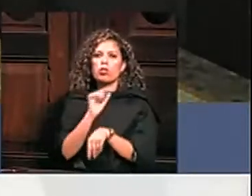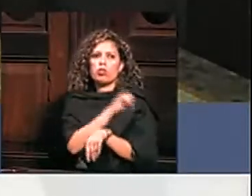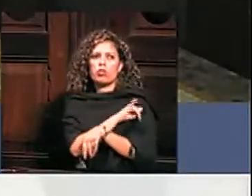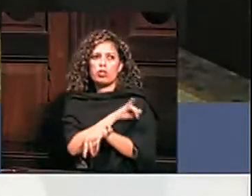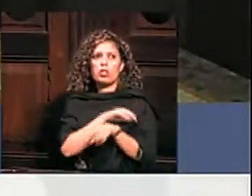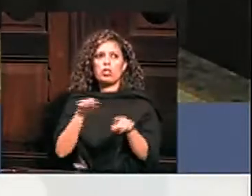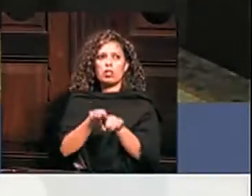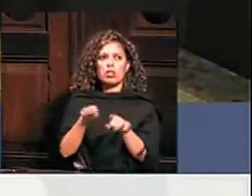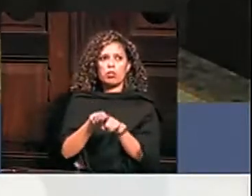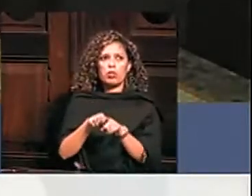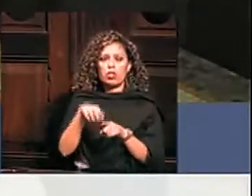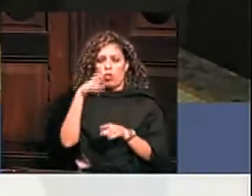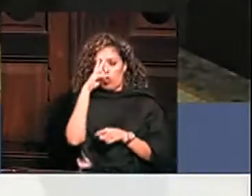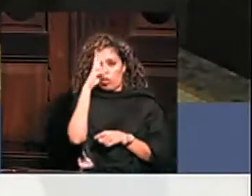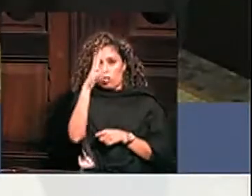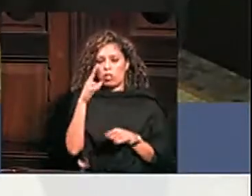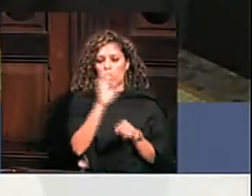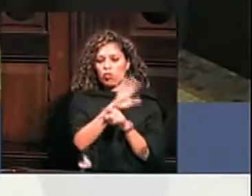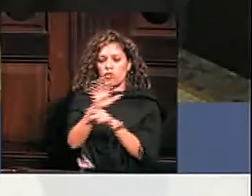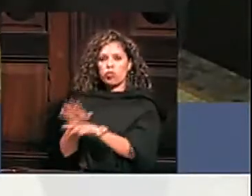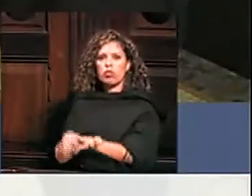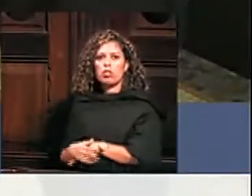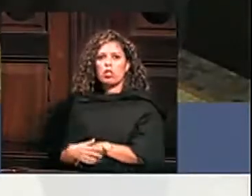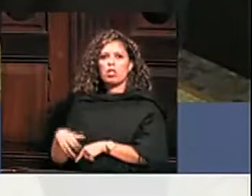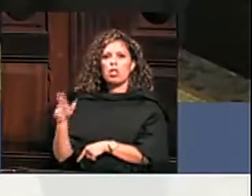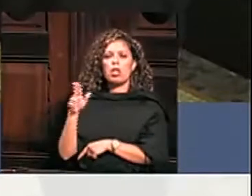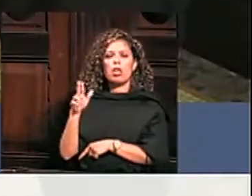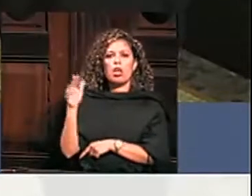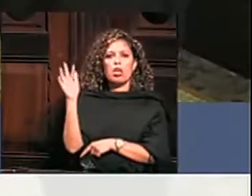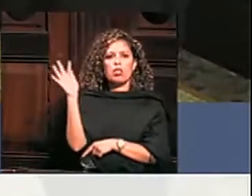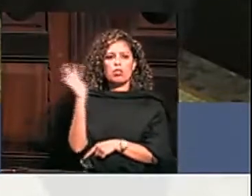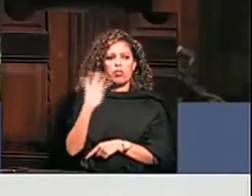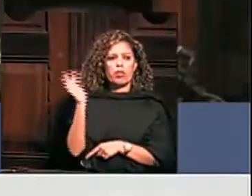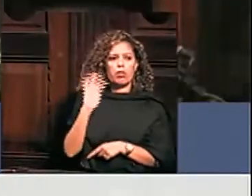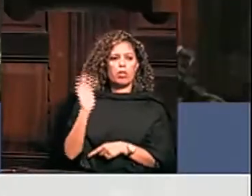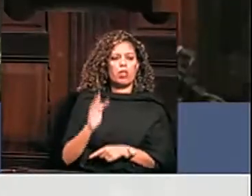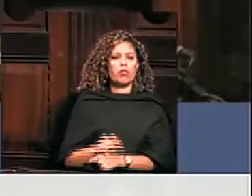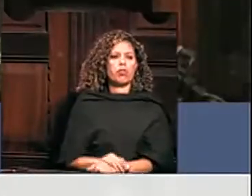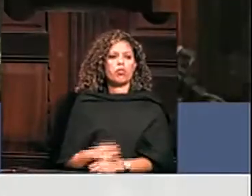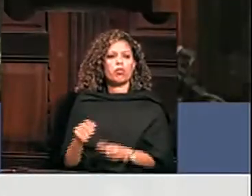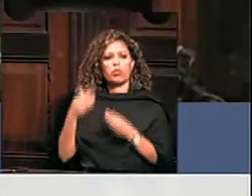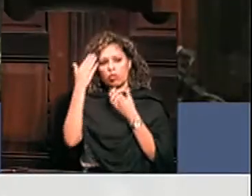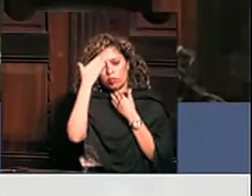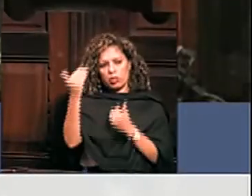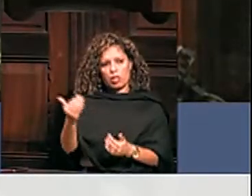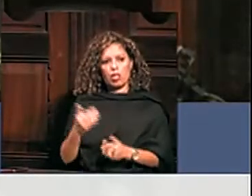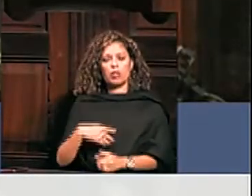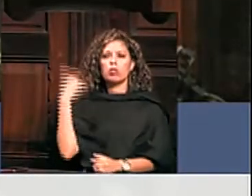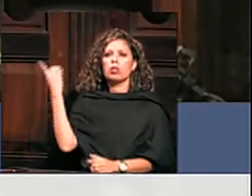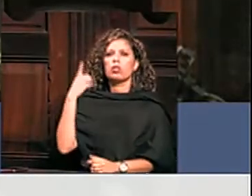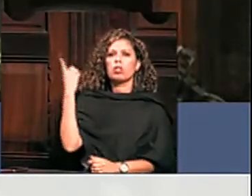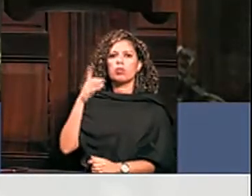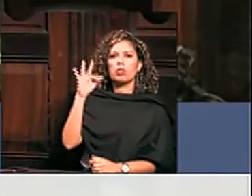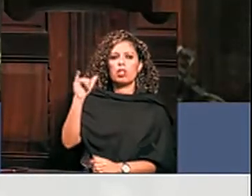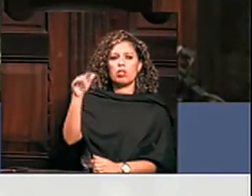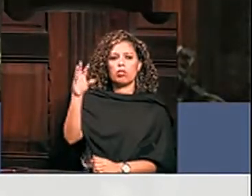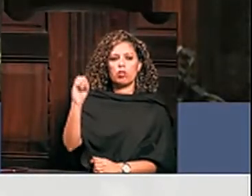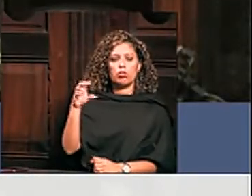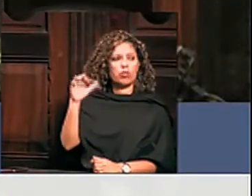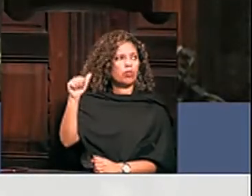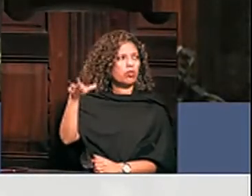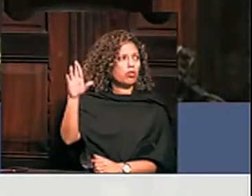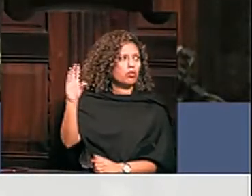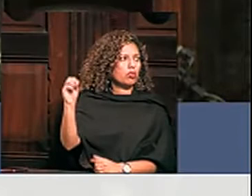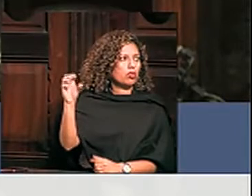da educação através do projeto da Universidade da UESO. Muito obrigada, senhor presidente. Deputado Tio Carlos, presidente, aproveita